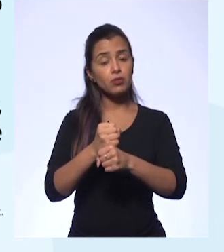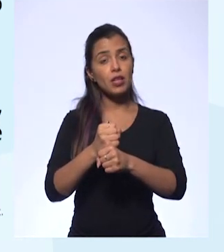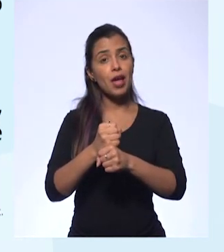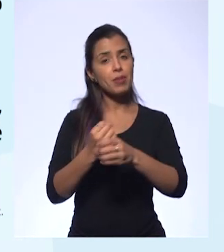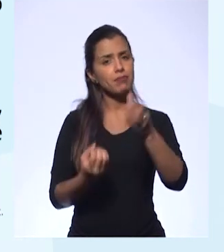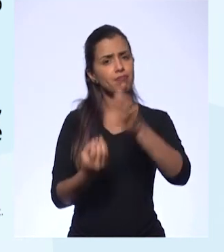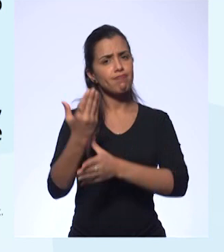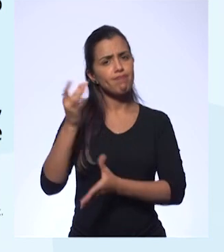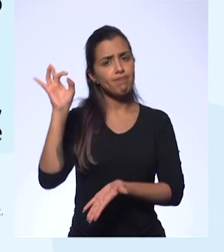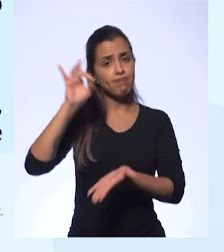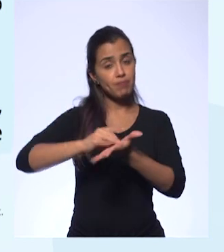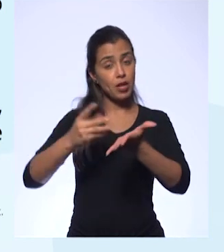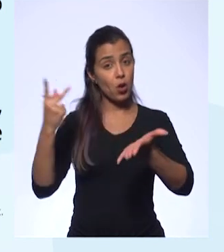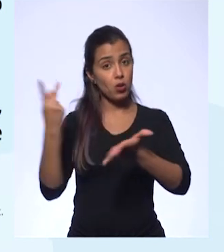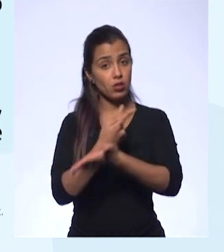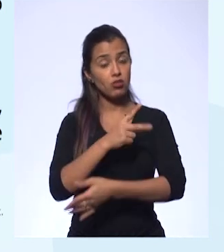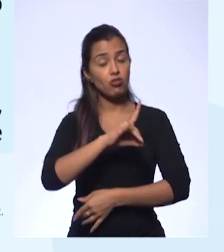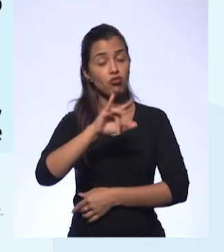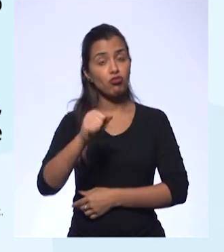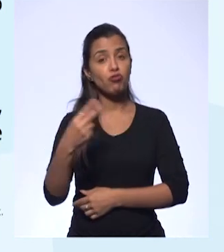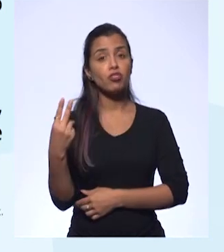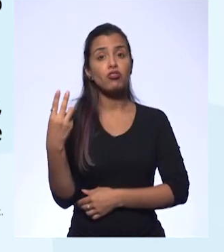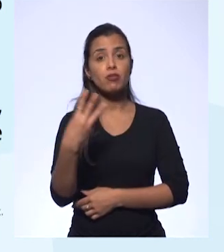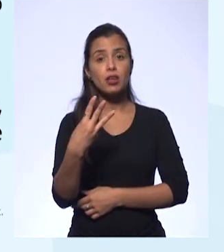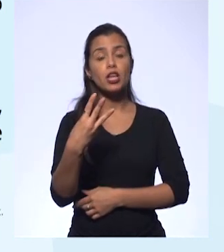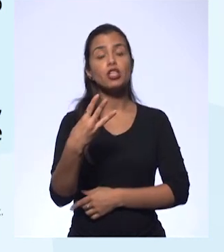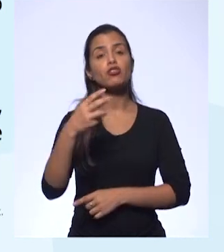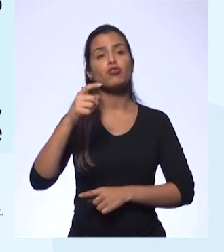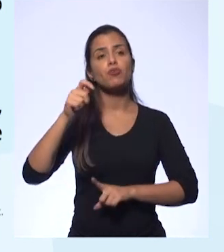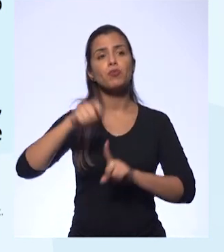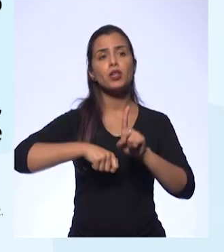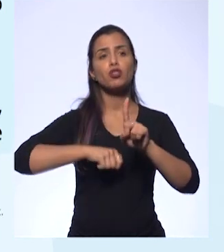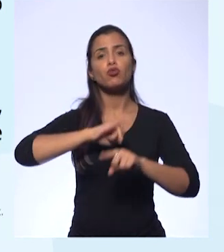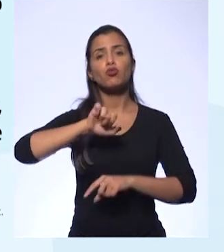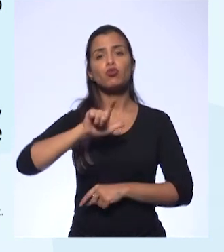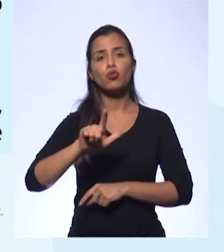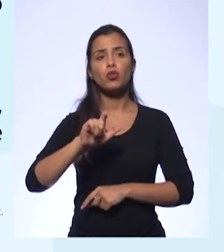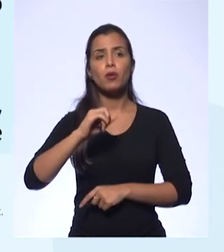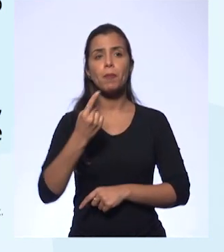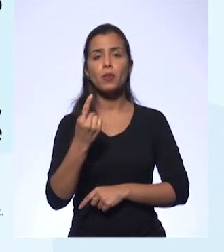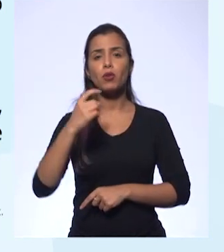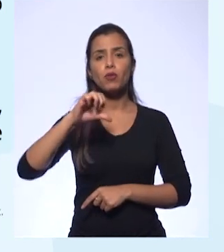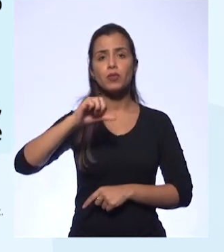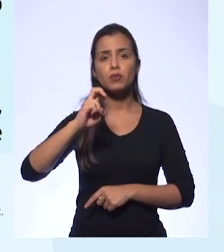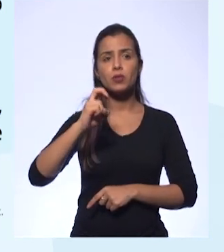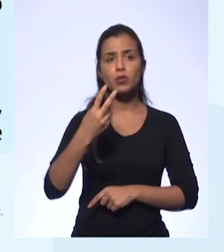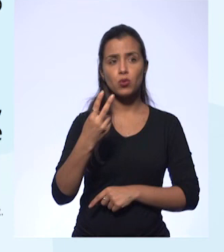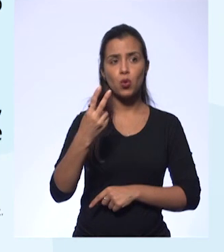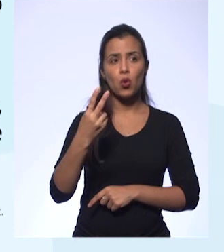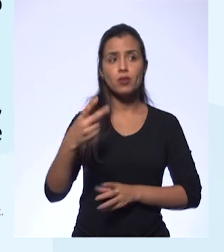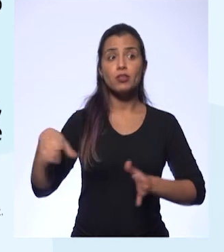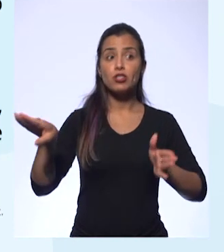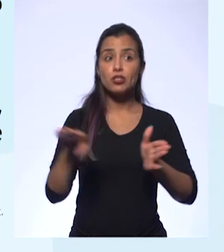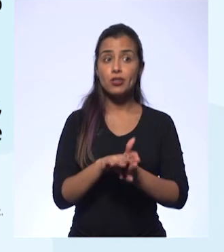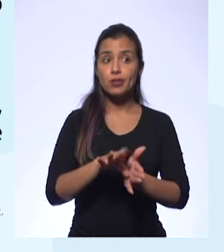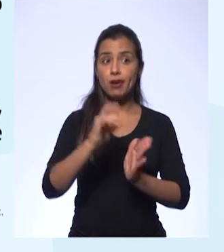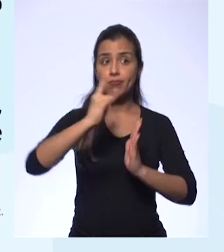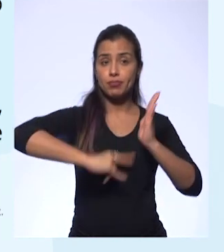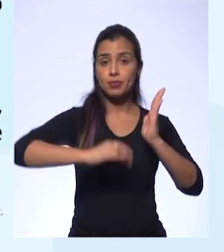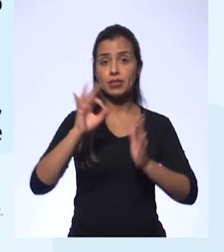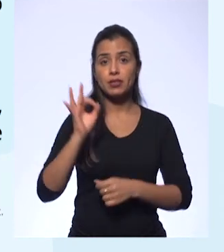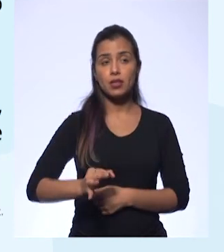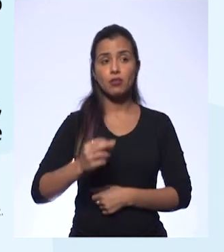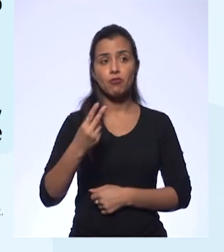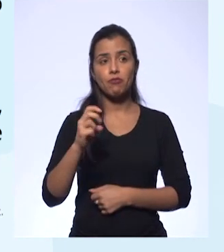23 de julho de 1952, chega ao seu termo em 23 de julho de 2002. A